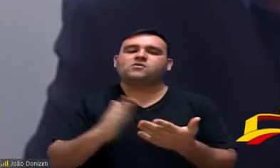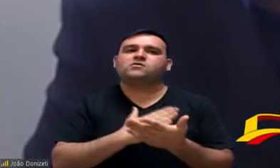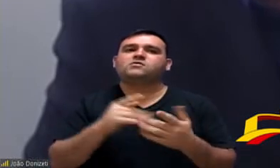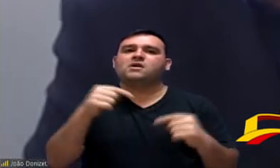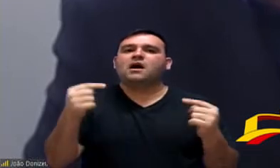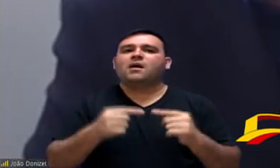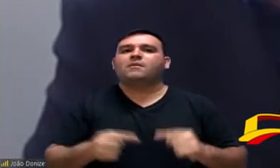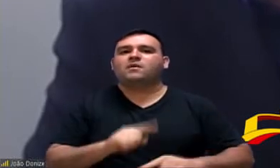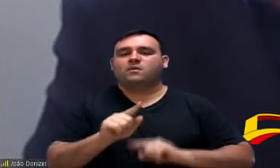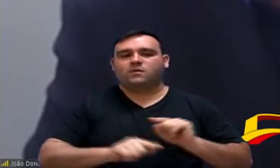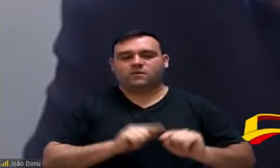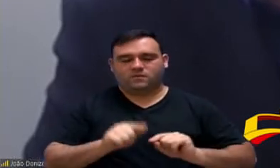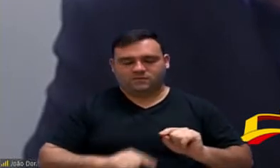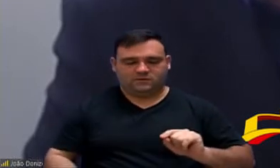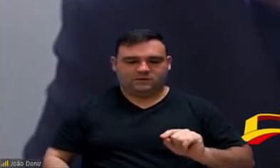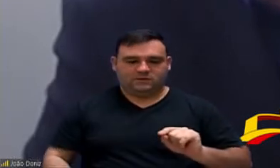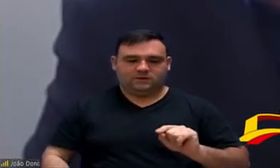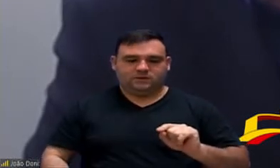ligados